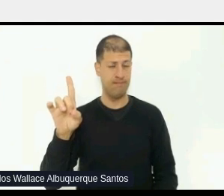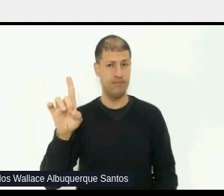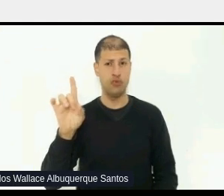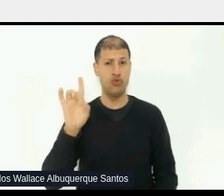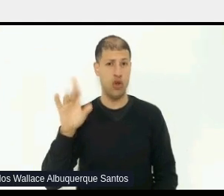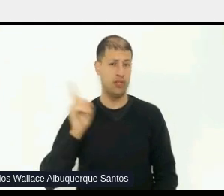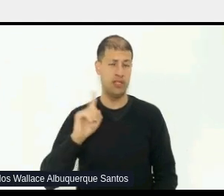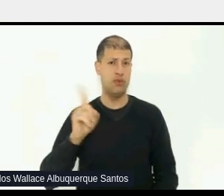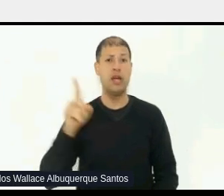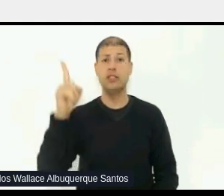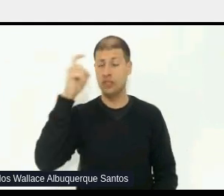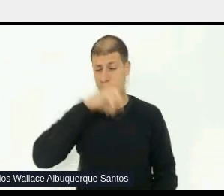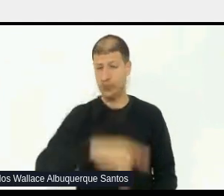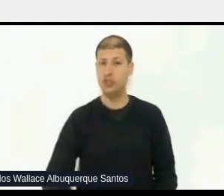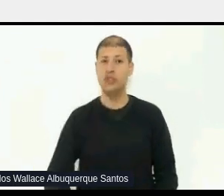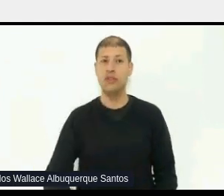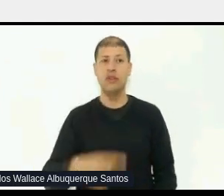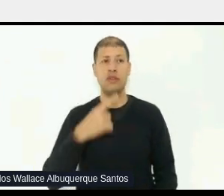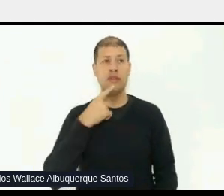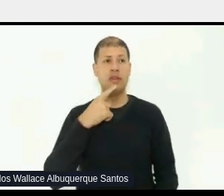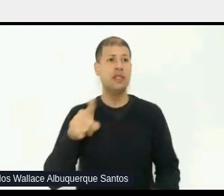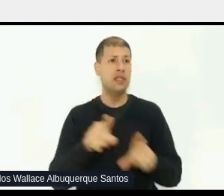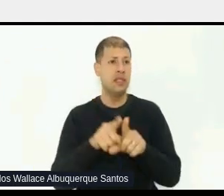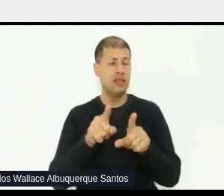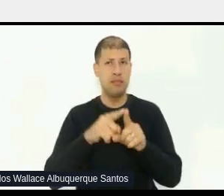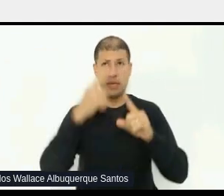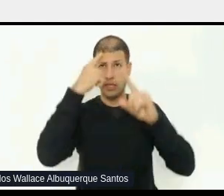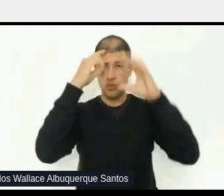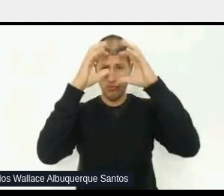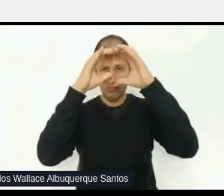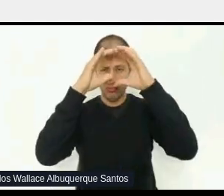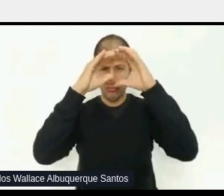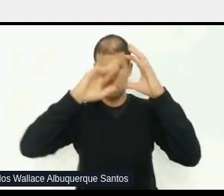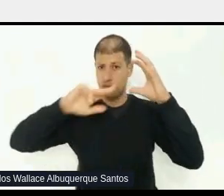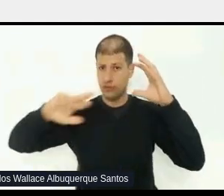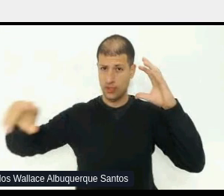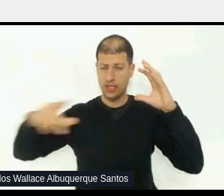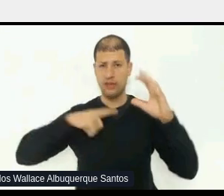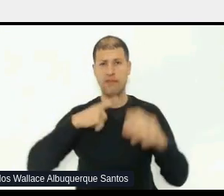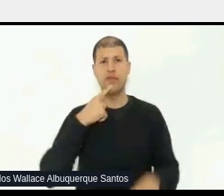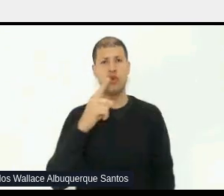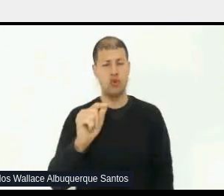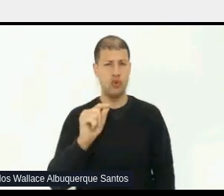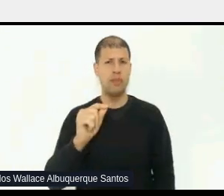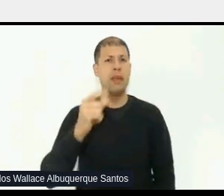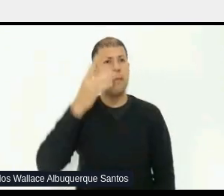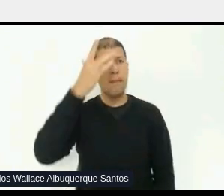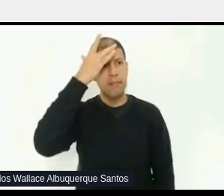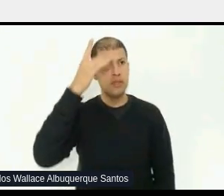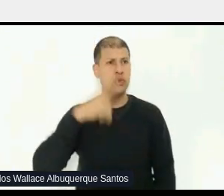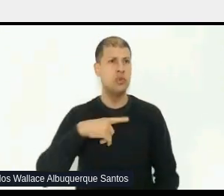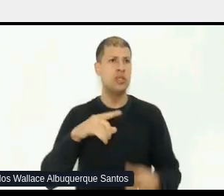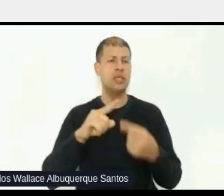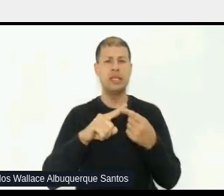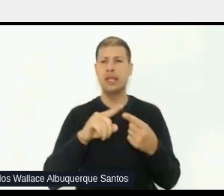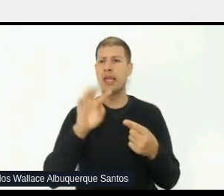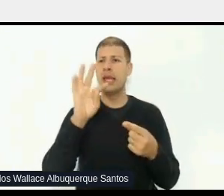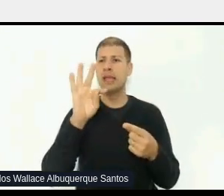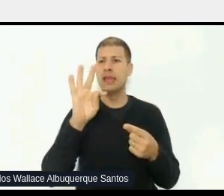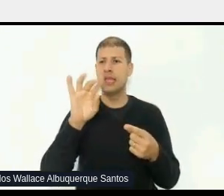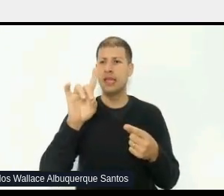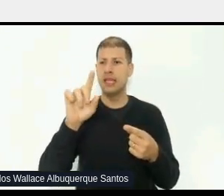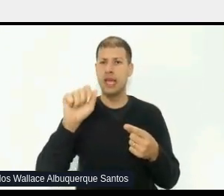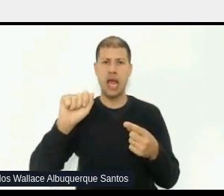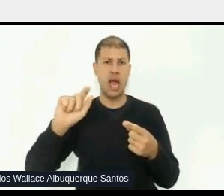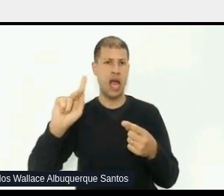desafio, envolve também as questões de neurodiversidade, então nós estamos falando de pessoas que têm TAG, que têm TDAH, tá?